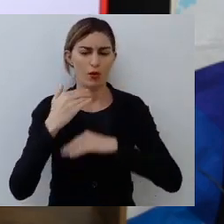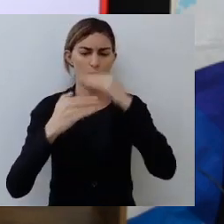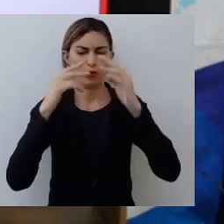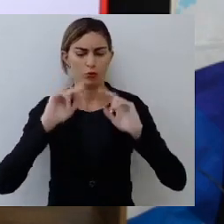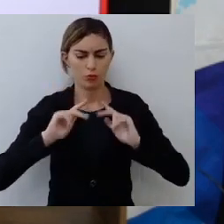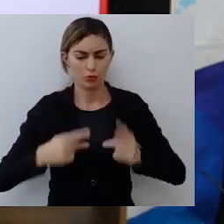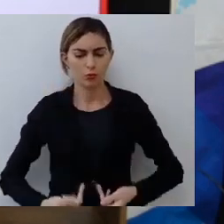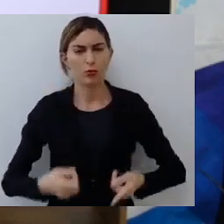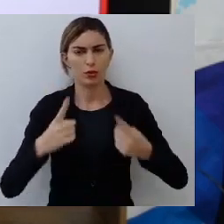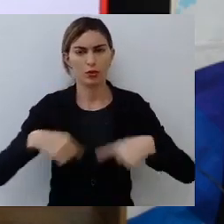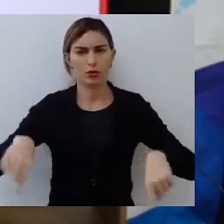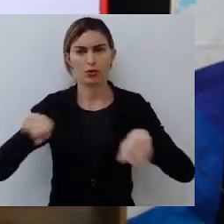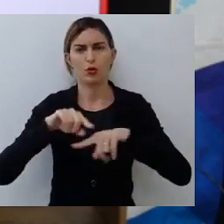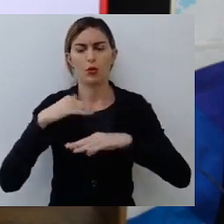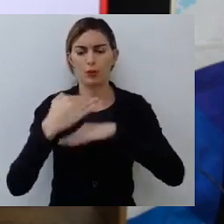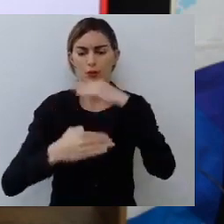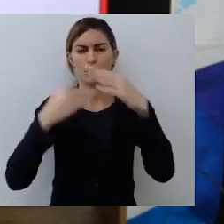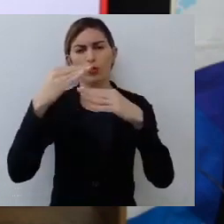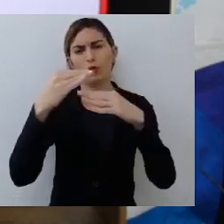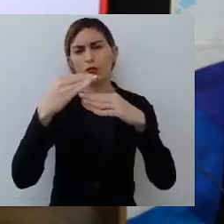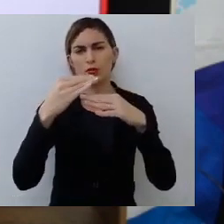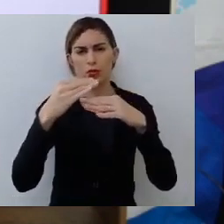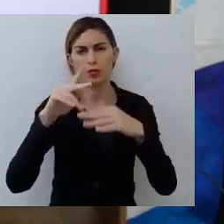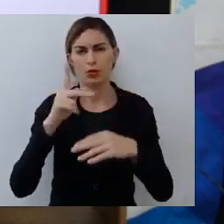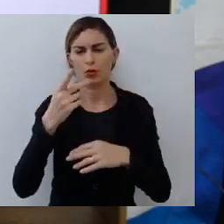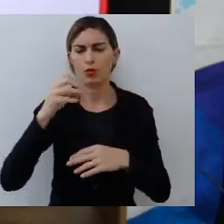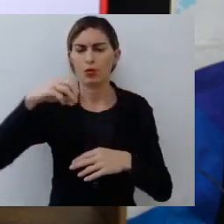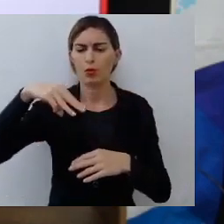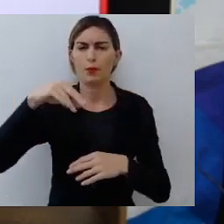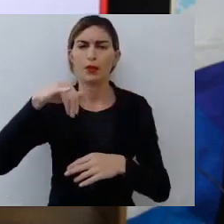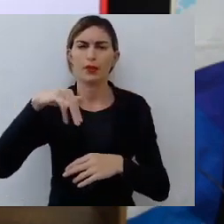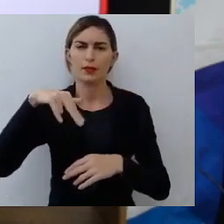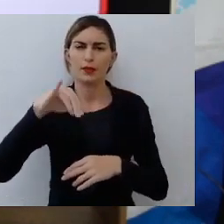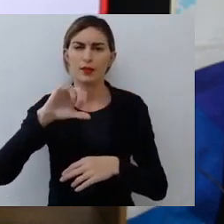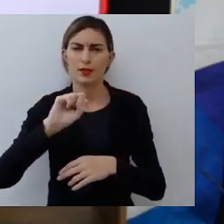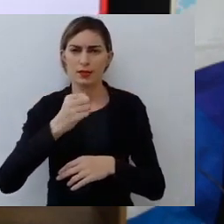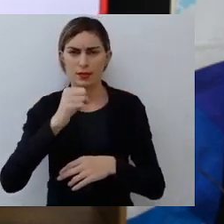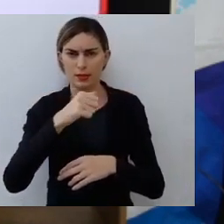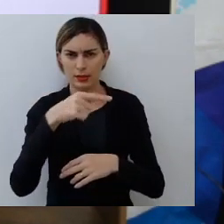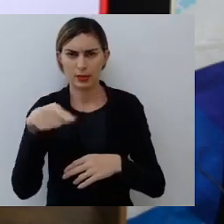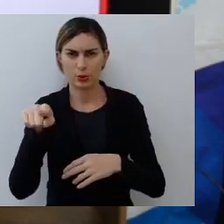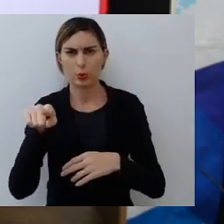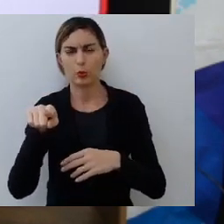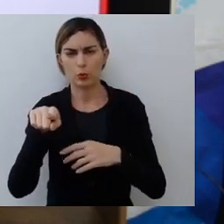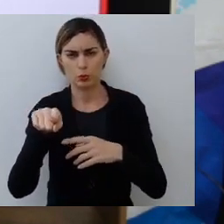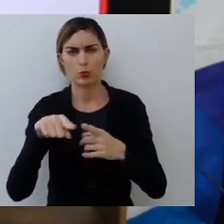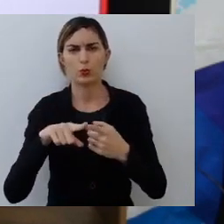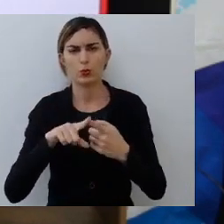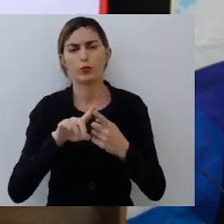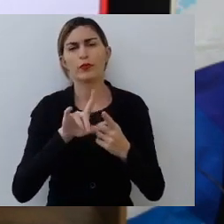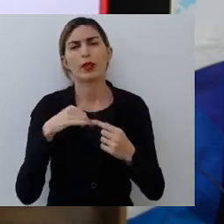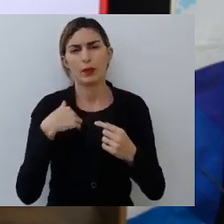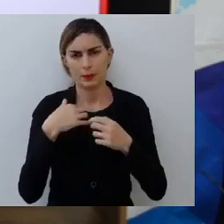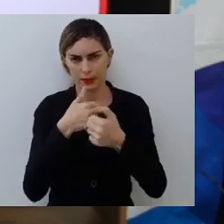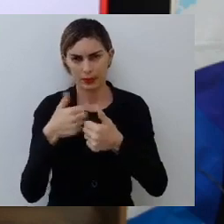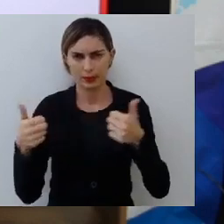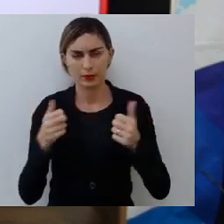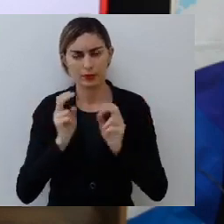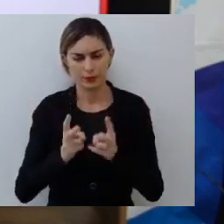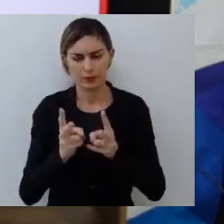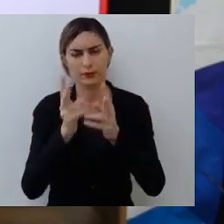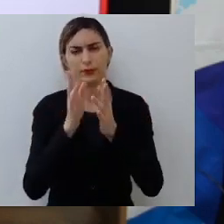humana, hoje a gente chama de processo de hominização. Tranquilo, fera? Beleza? Pode